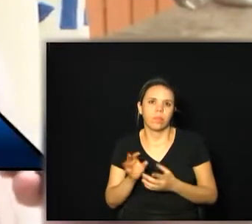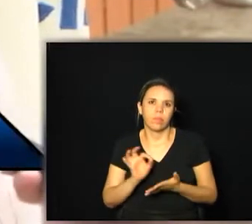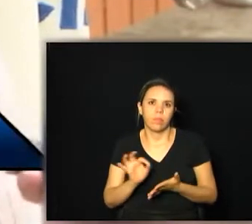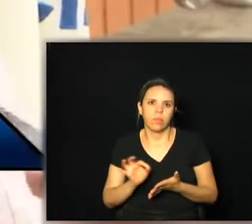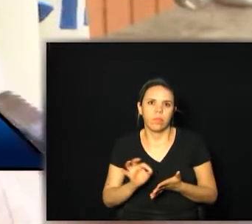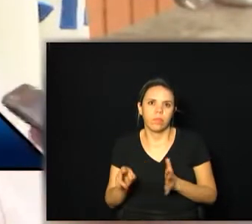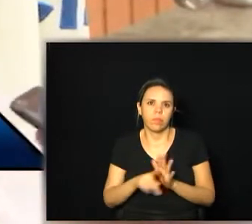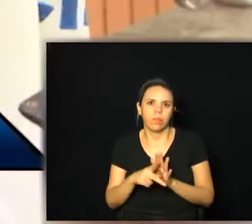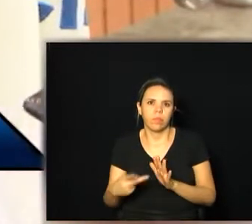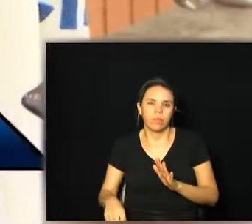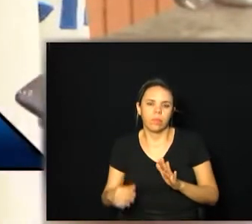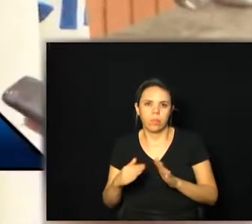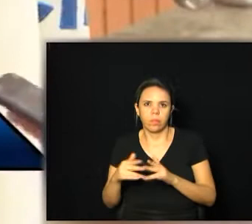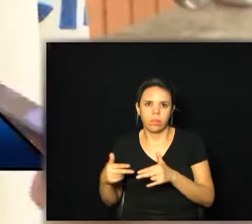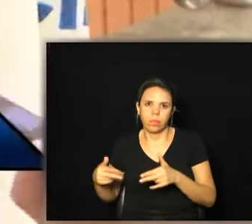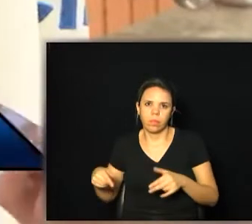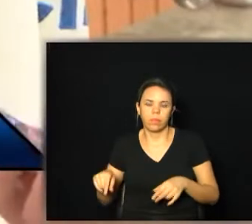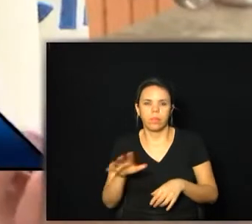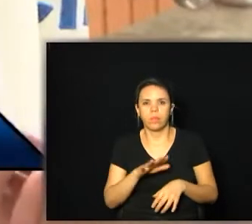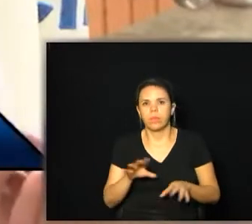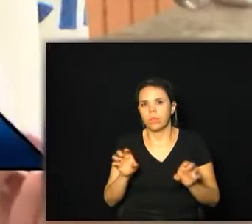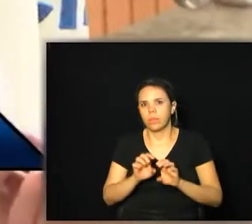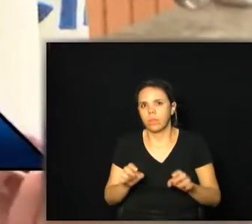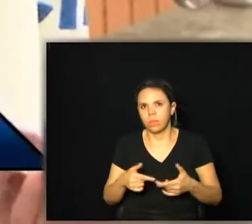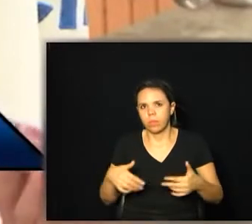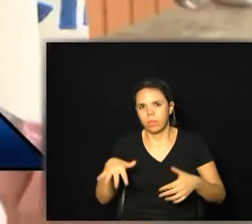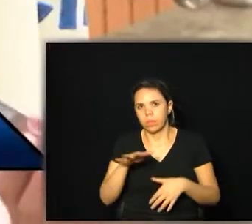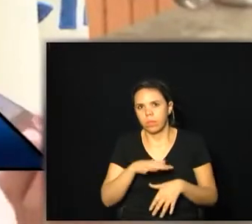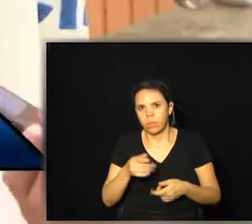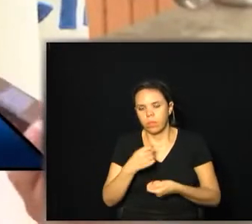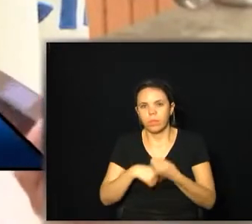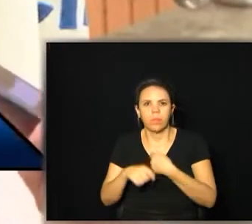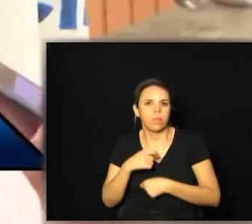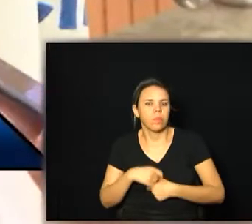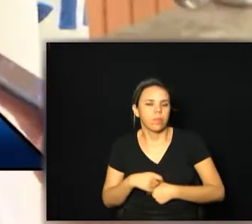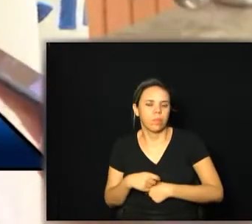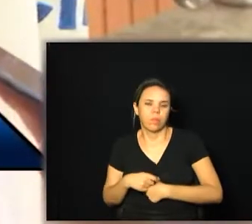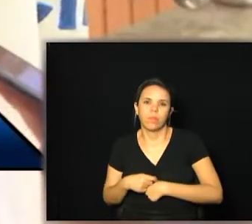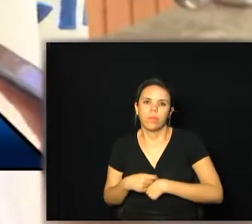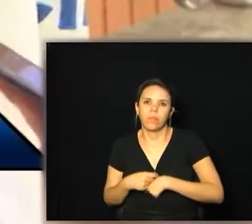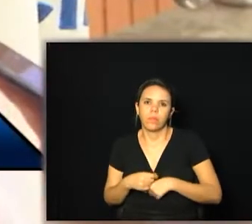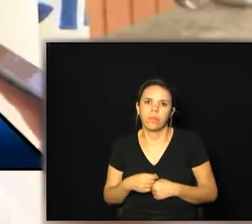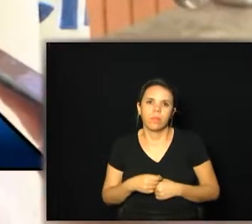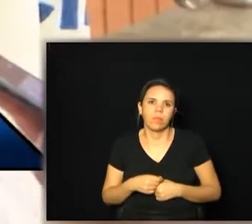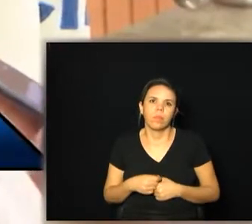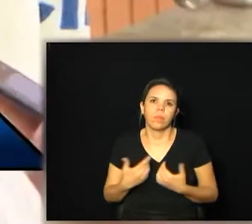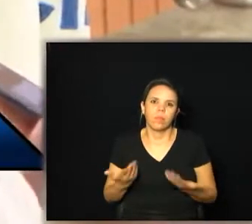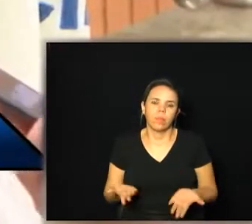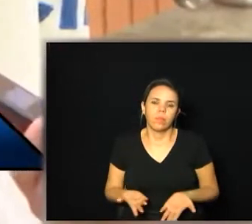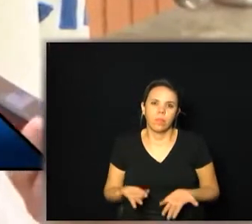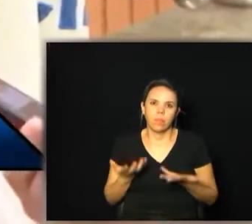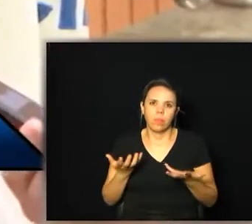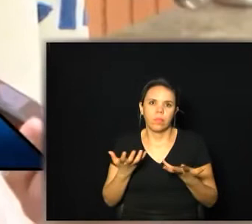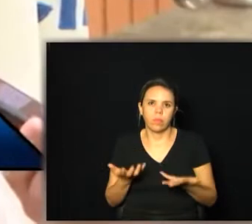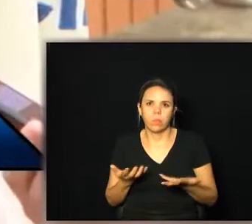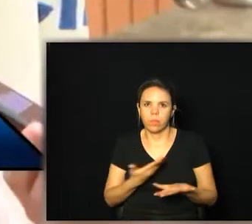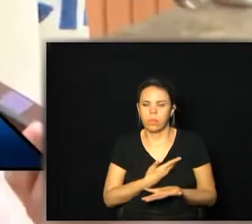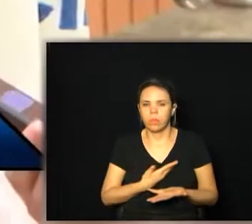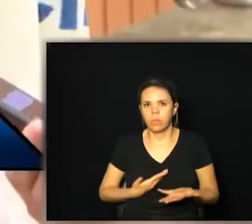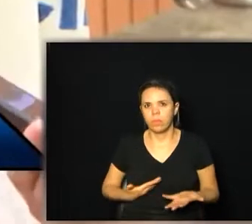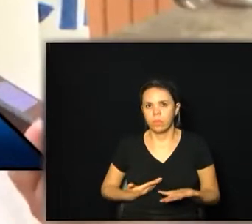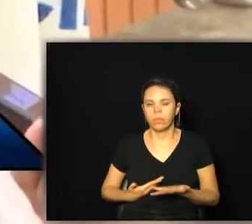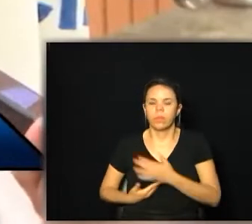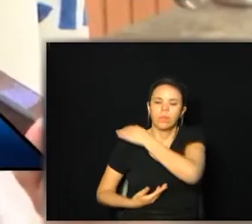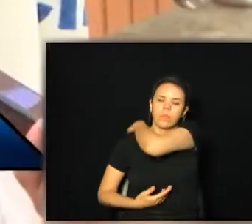das próprias casas, das estruturas administrativas, né? Então, isso requer que o poder